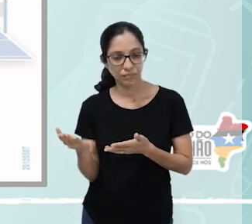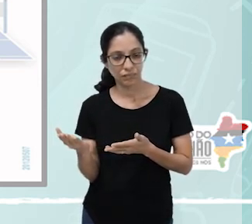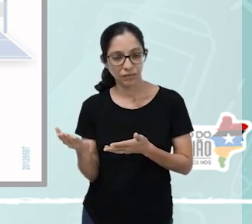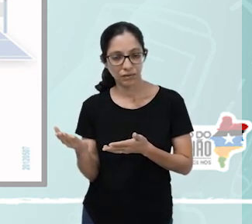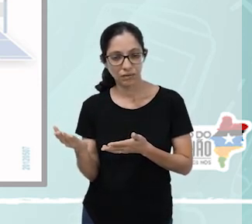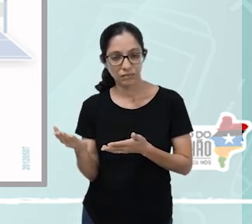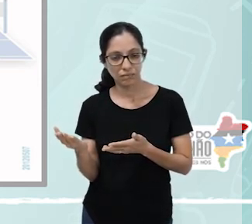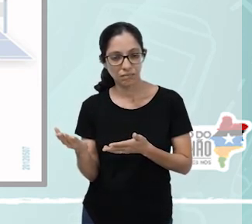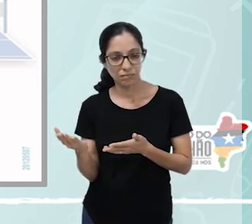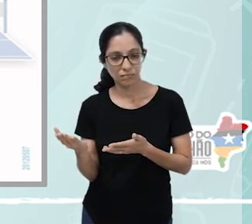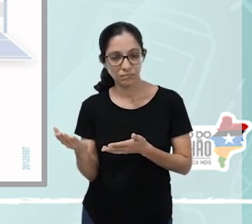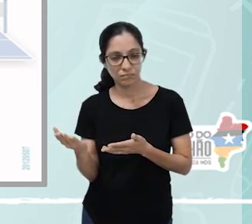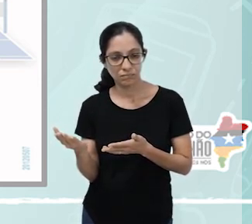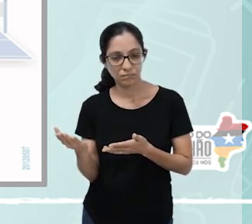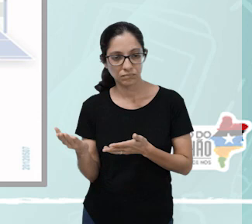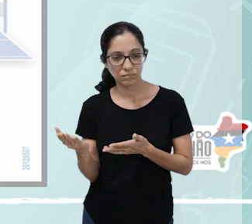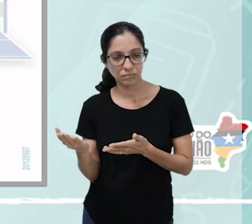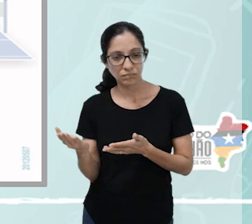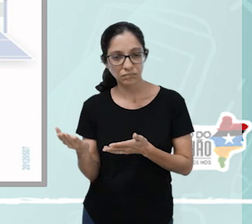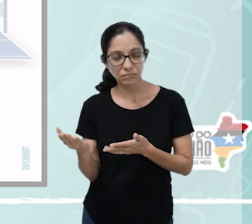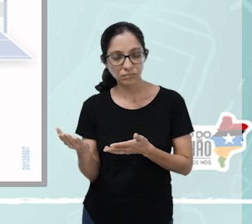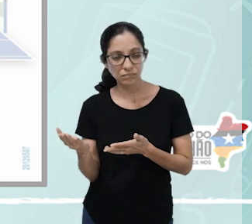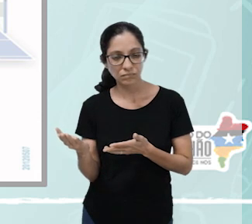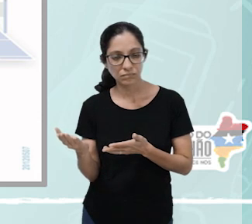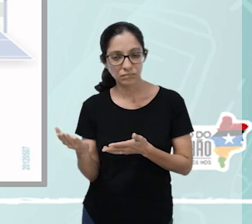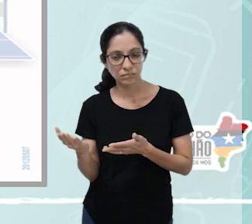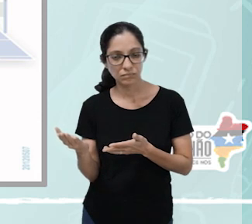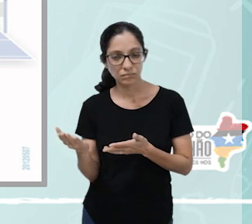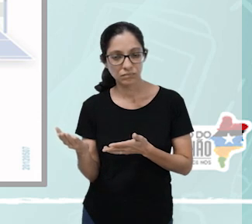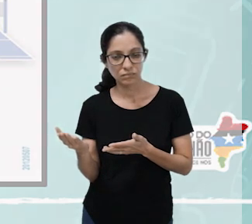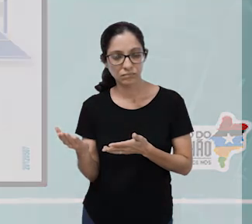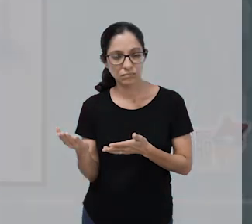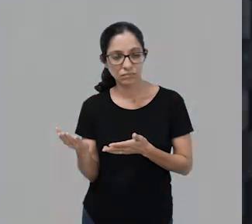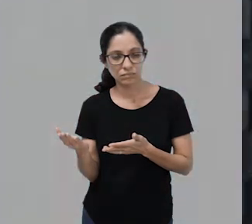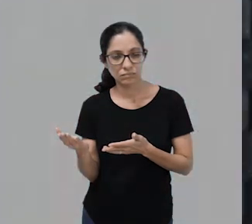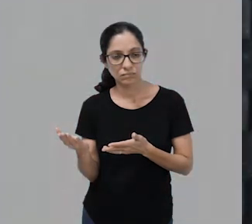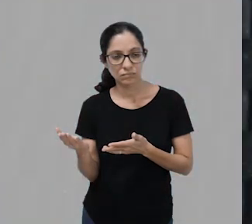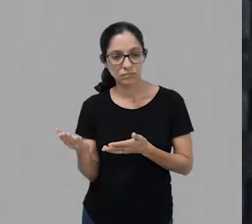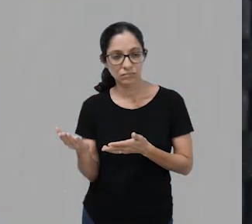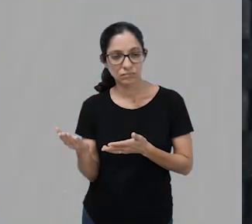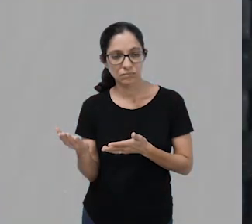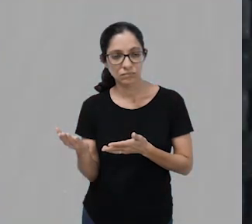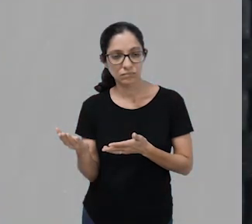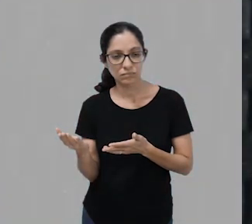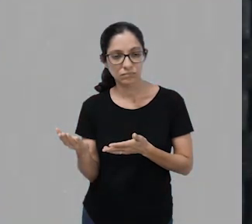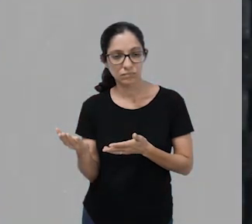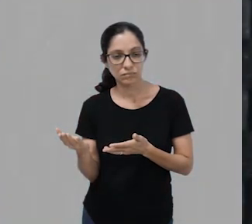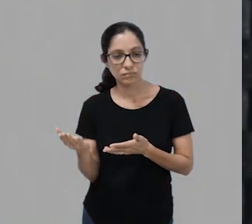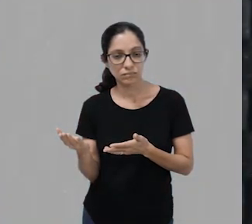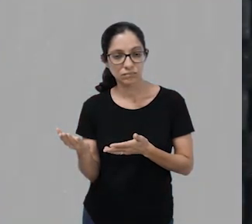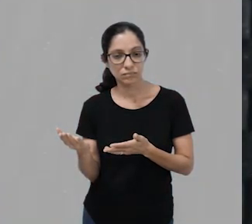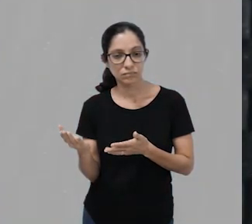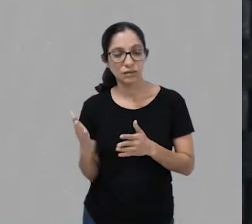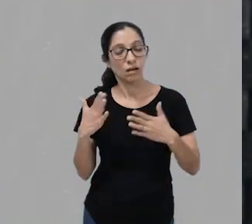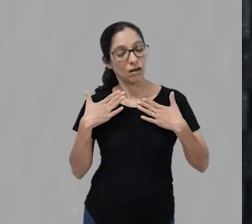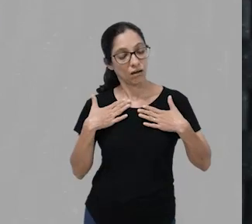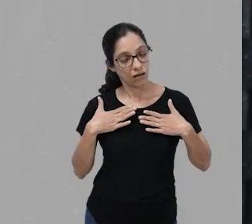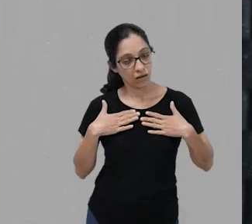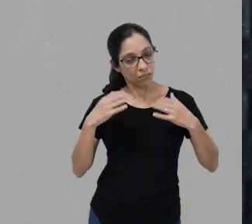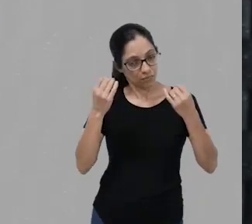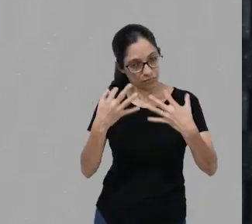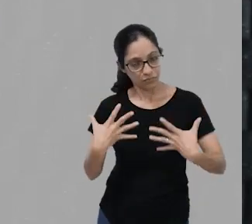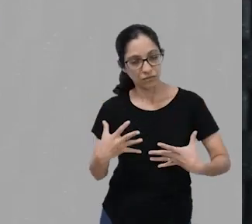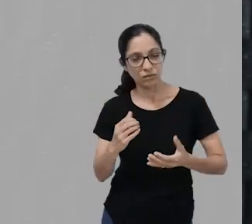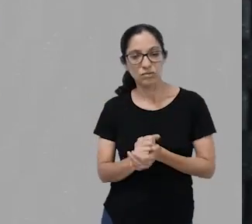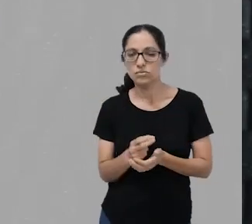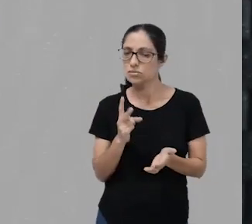de vantagem. Havendo empate em 29, vencerá aquele que fizer 30 pontos. Acalmem o coração de vocês,